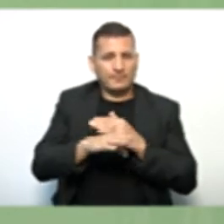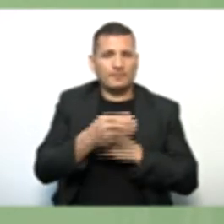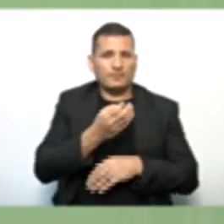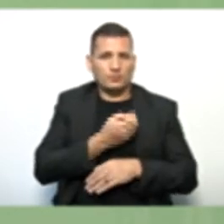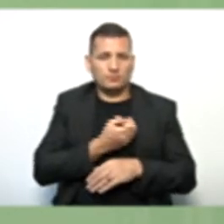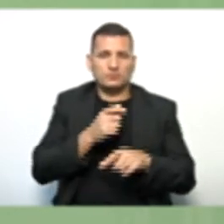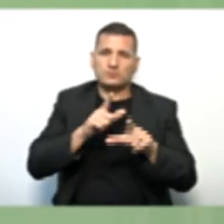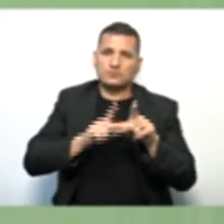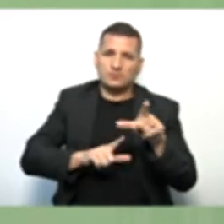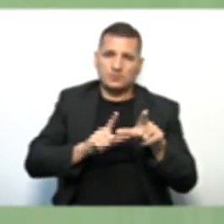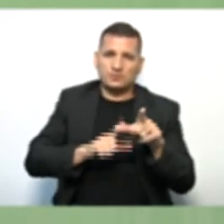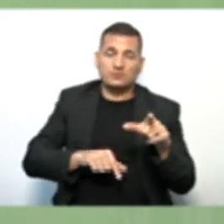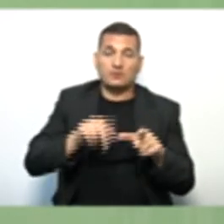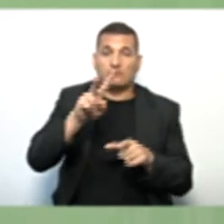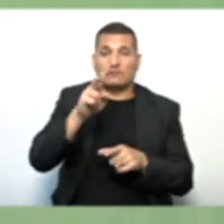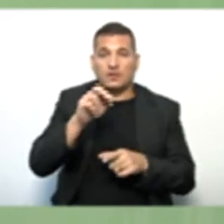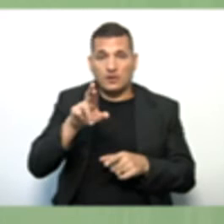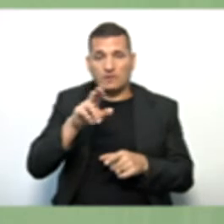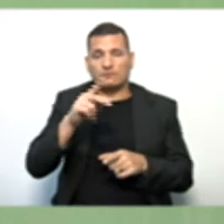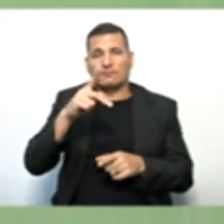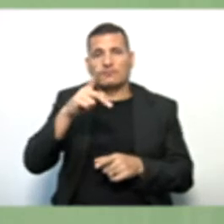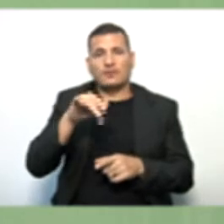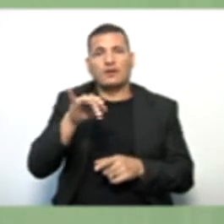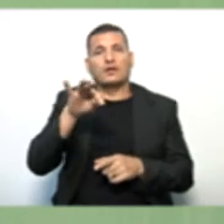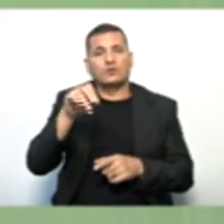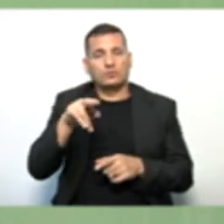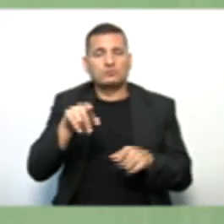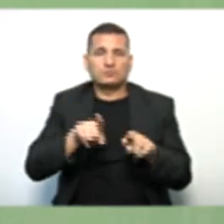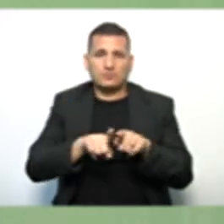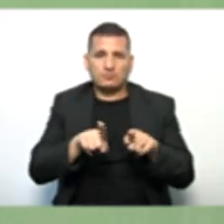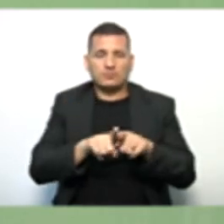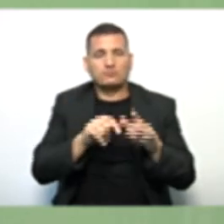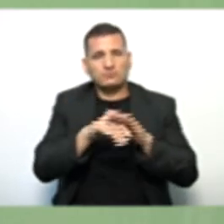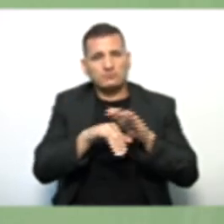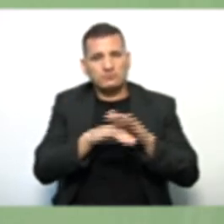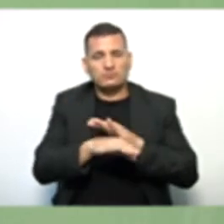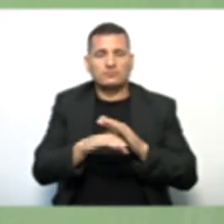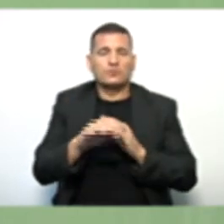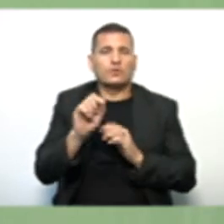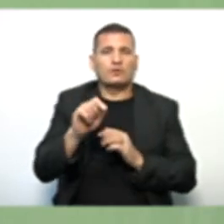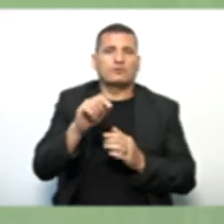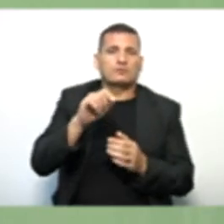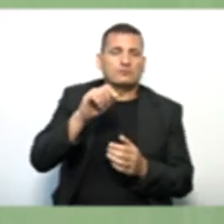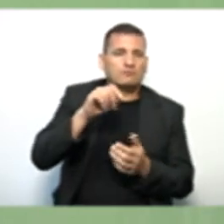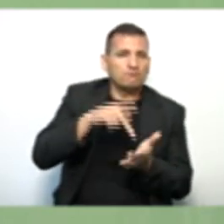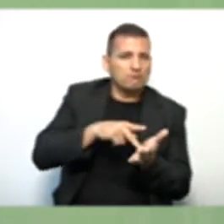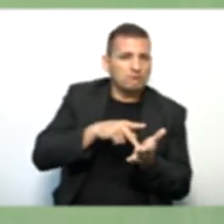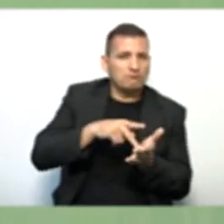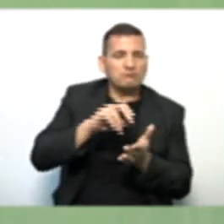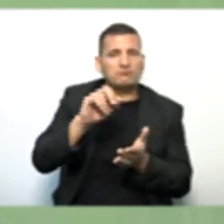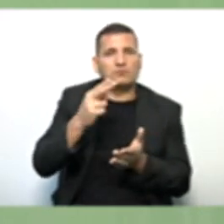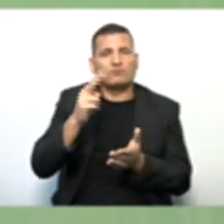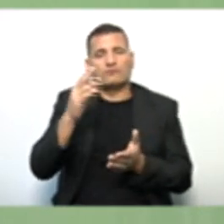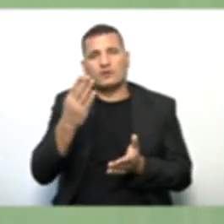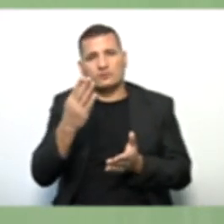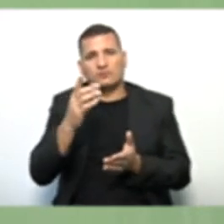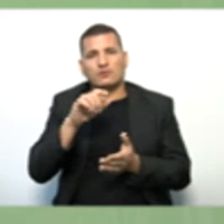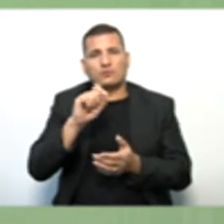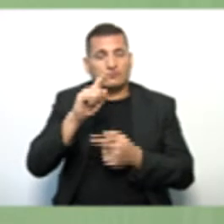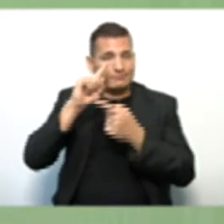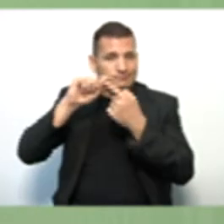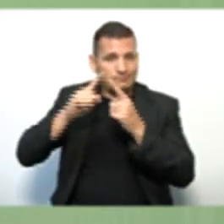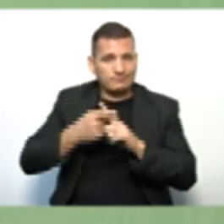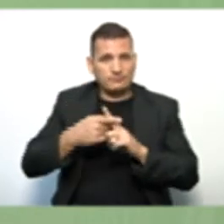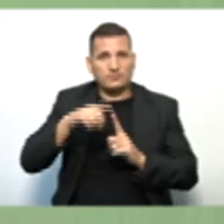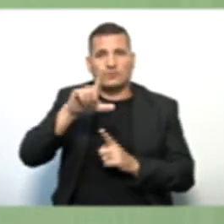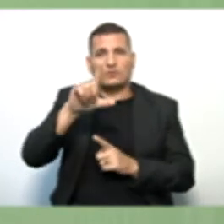as variáveis em Python também armazenam valores como verdadeiro ou falso. Chama-se variáveis tipo lógico.